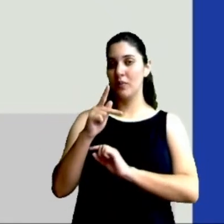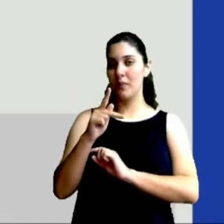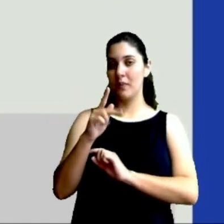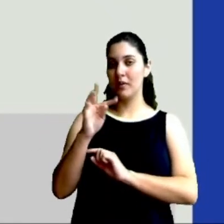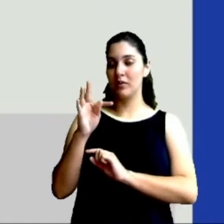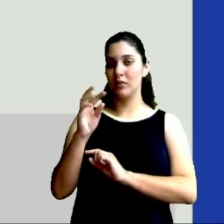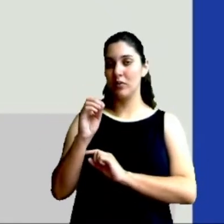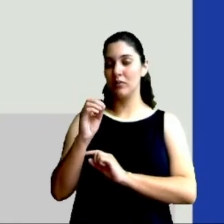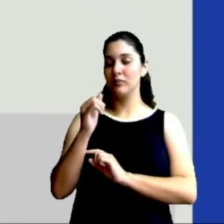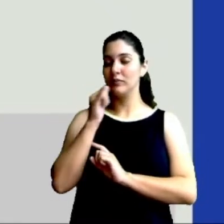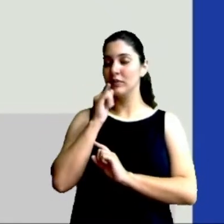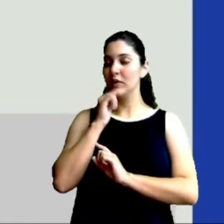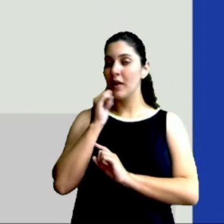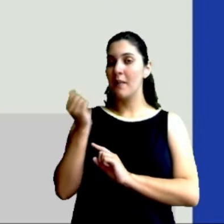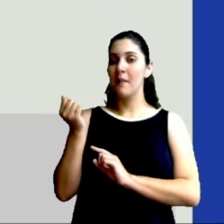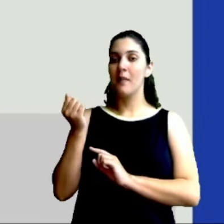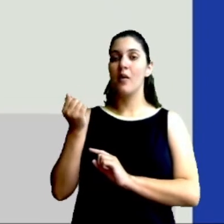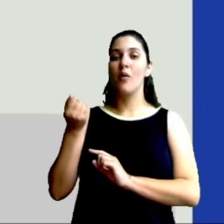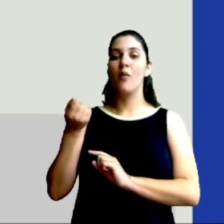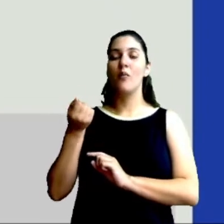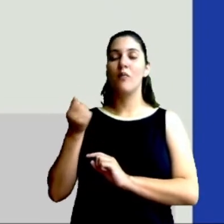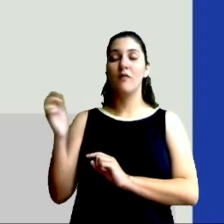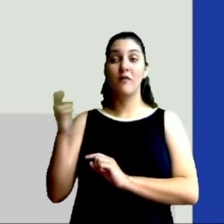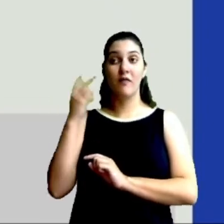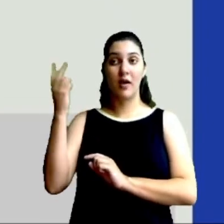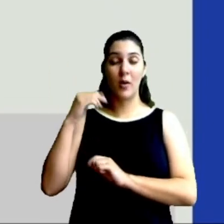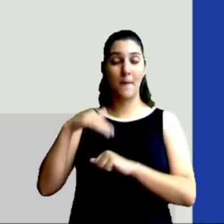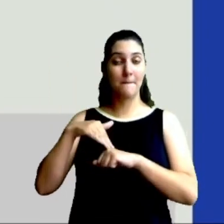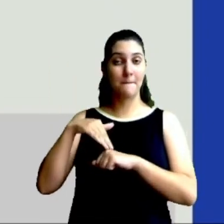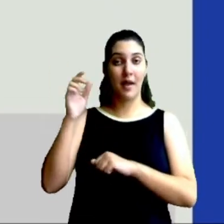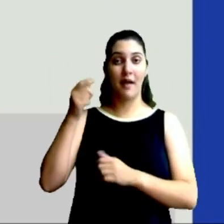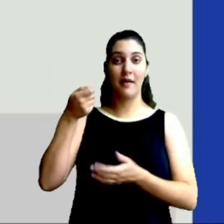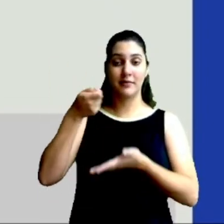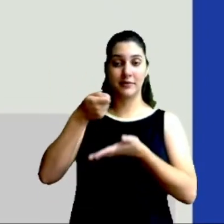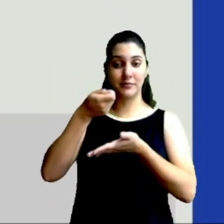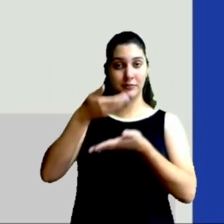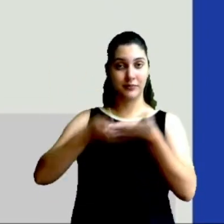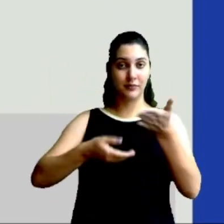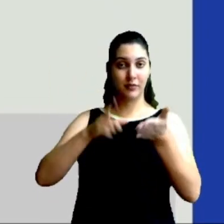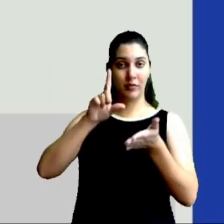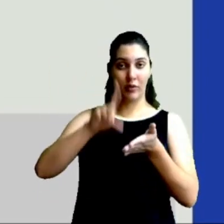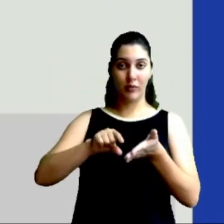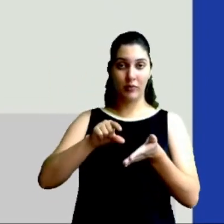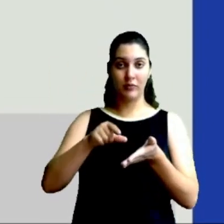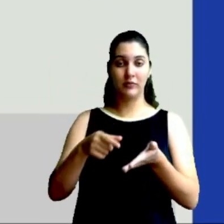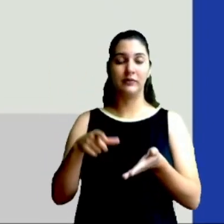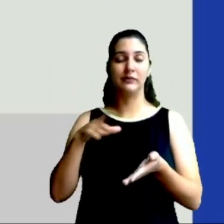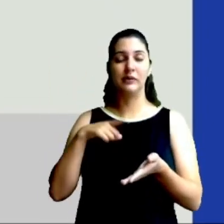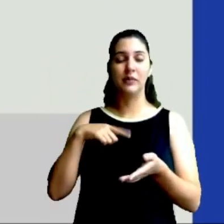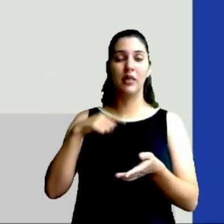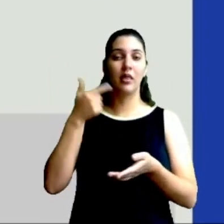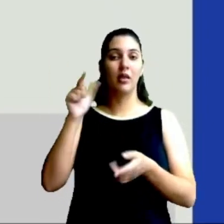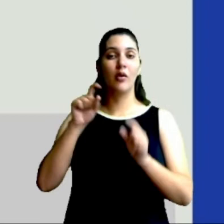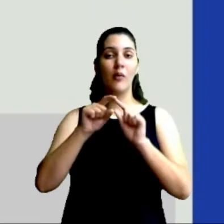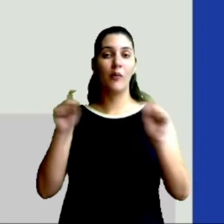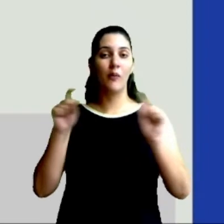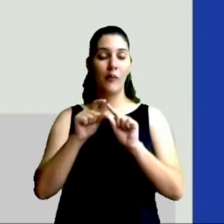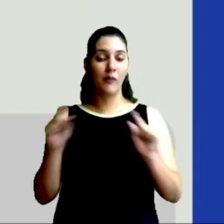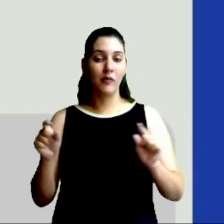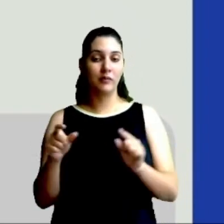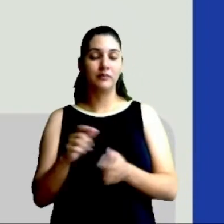valor máximo do desconto que eles estão oferecendo. E abaixo tem os menores, mas também tem outra que diz